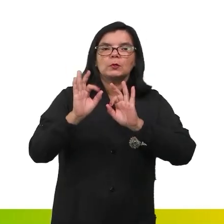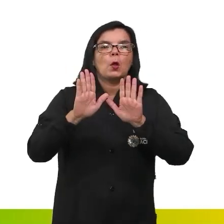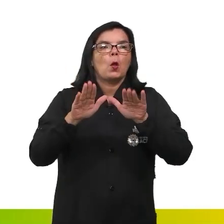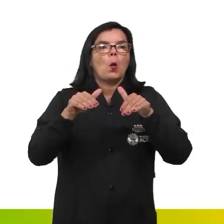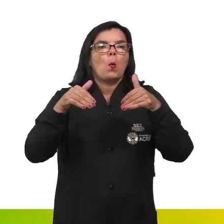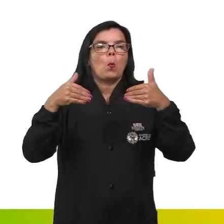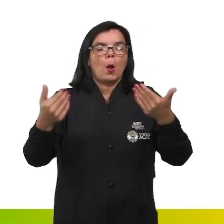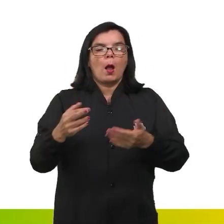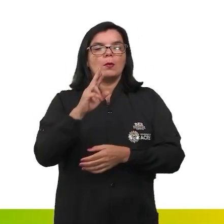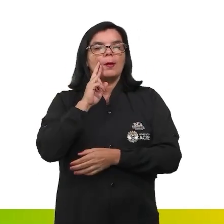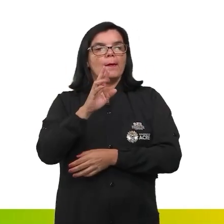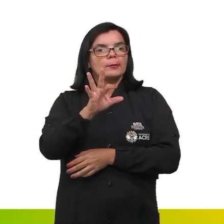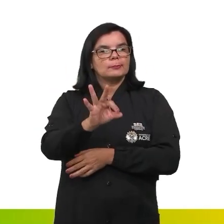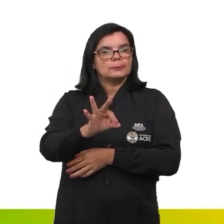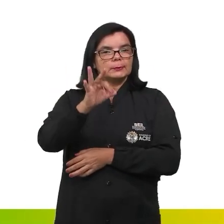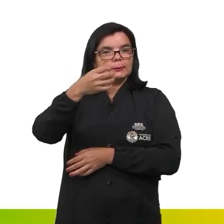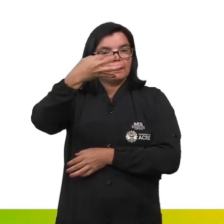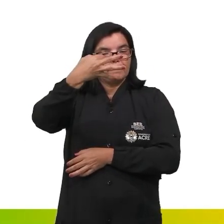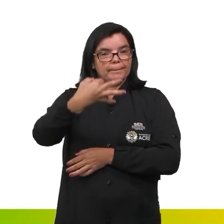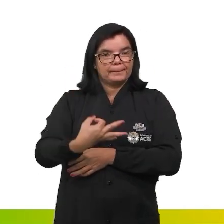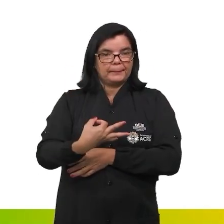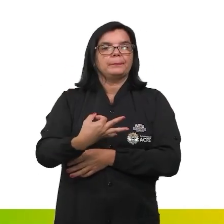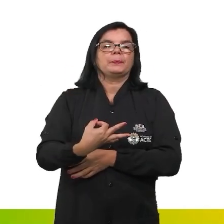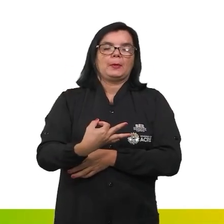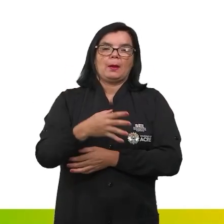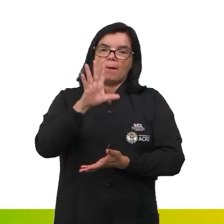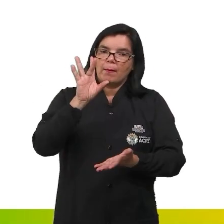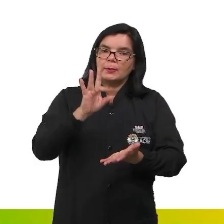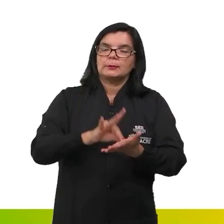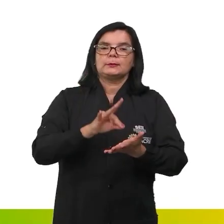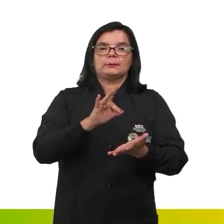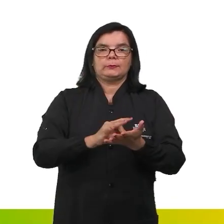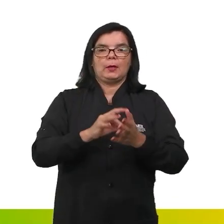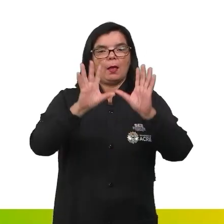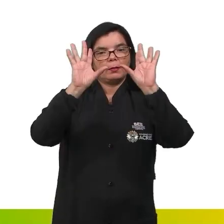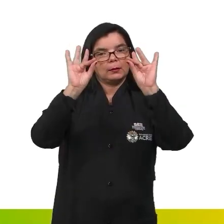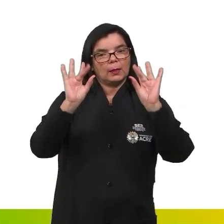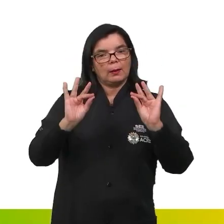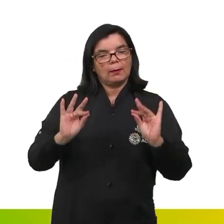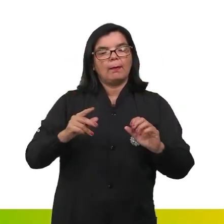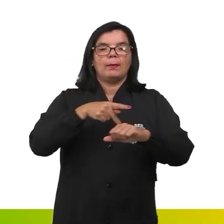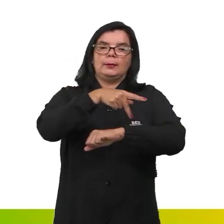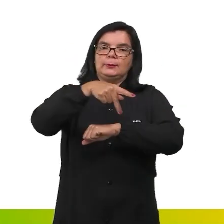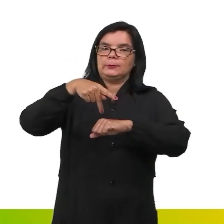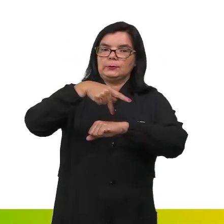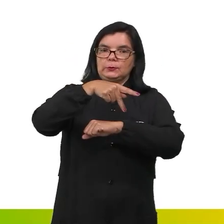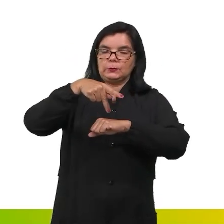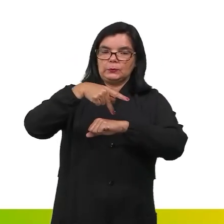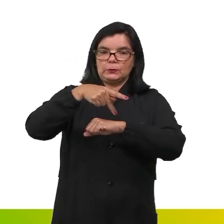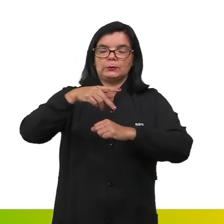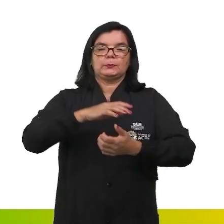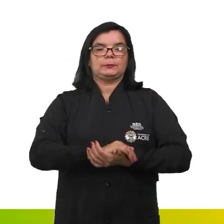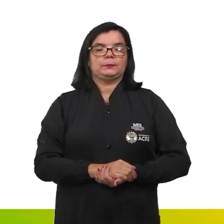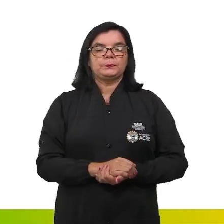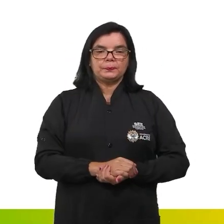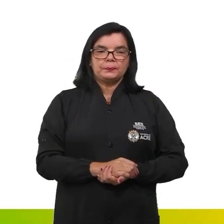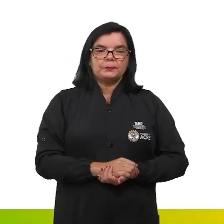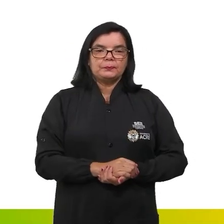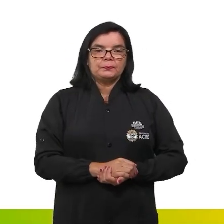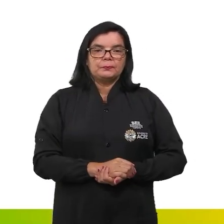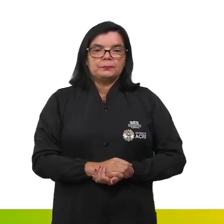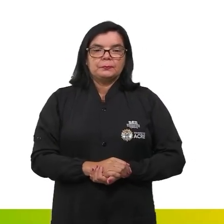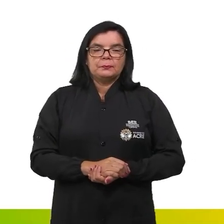qual das seguintes afirmações seria mais precisa para descrever a realidade de um desses